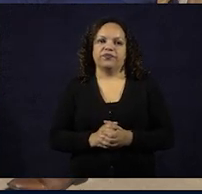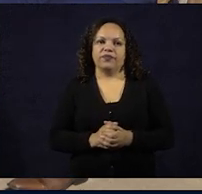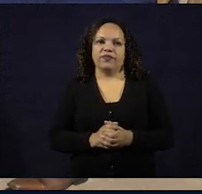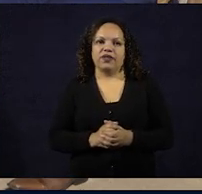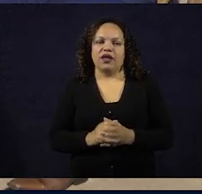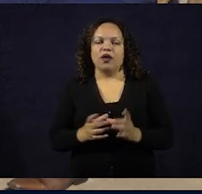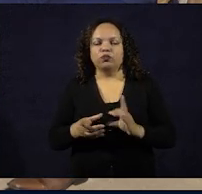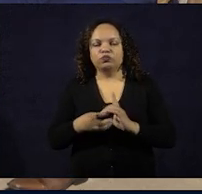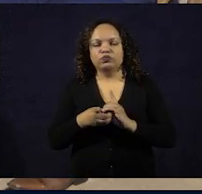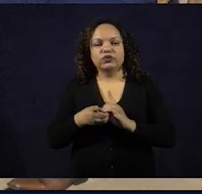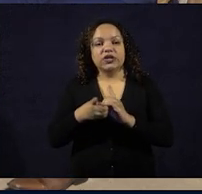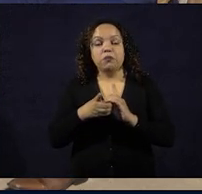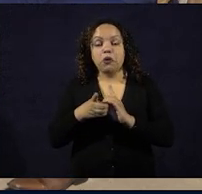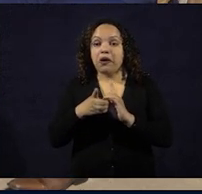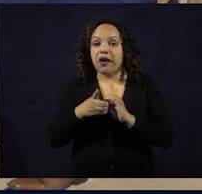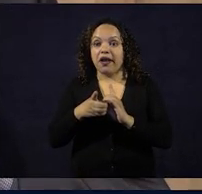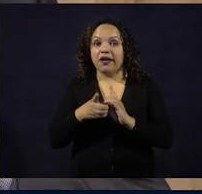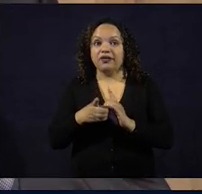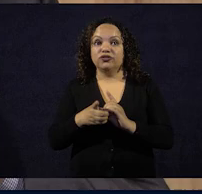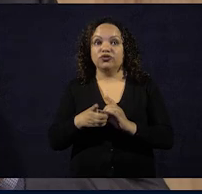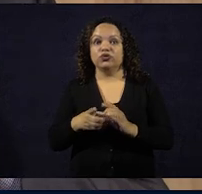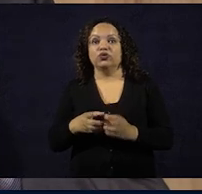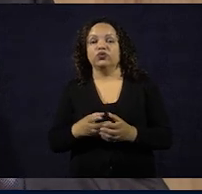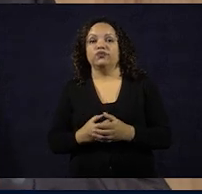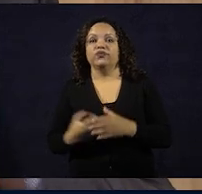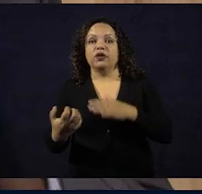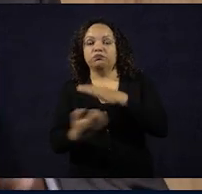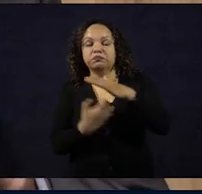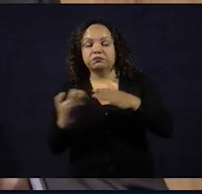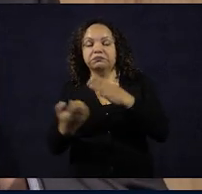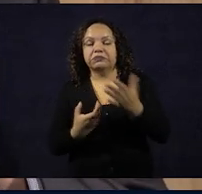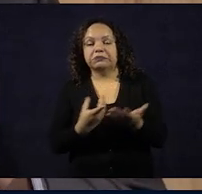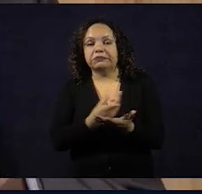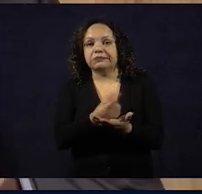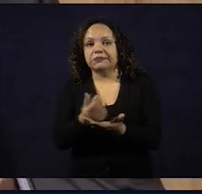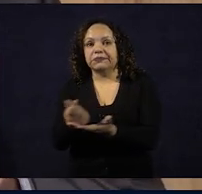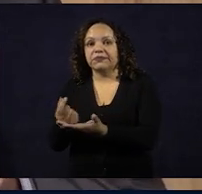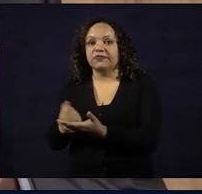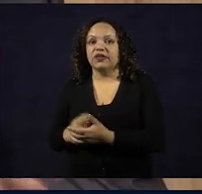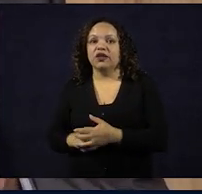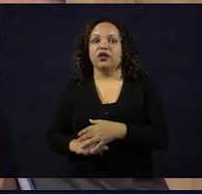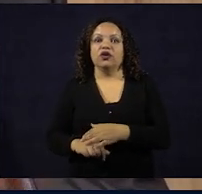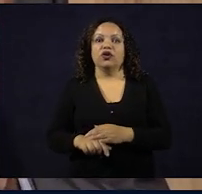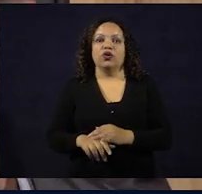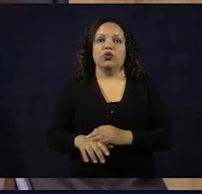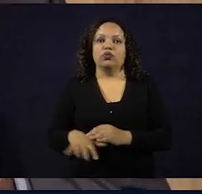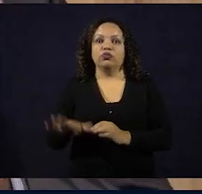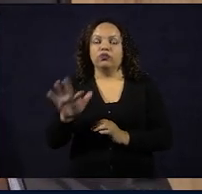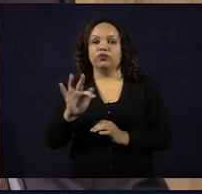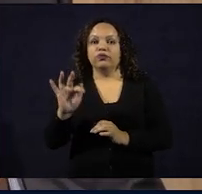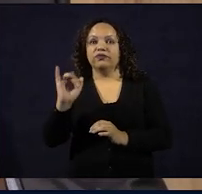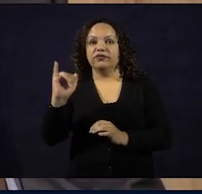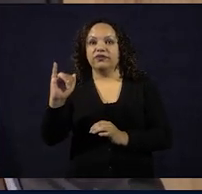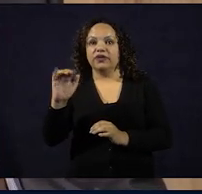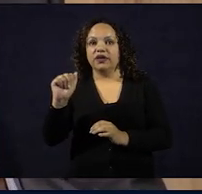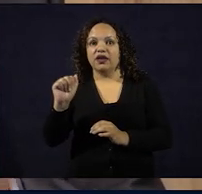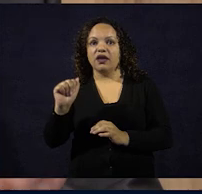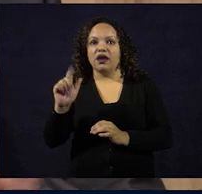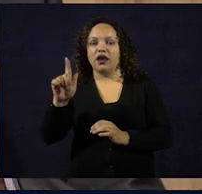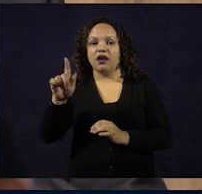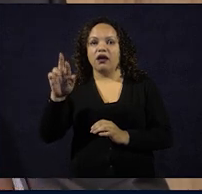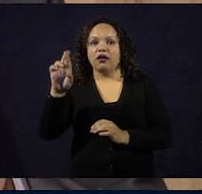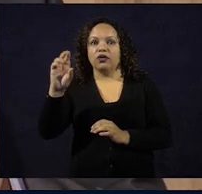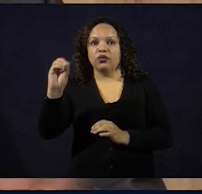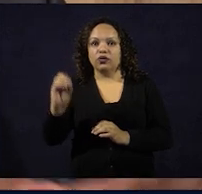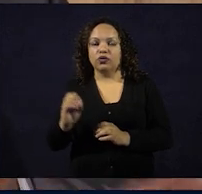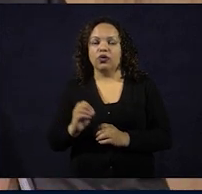muito democrático na minha visão então o mercado de capitais traz isso e o fiago é algo também que é um acesso a